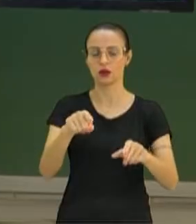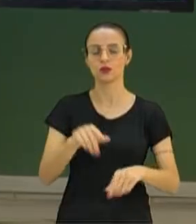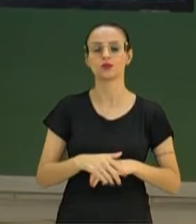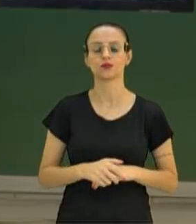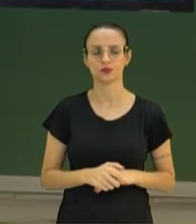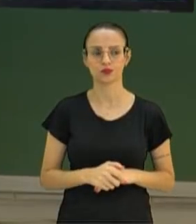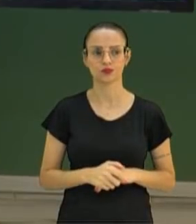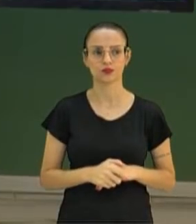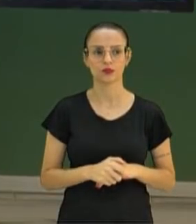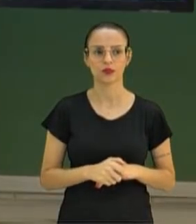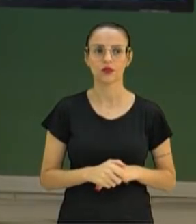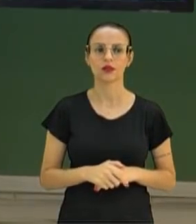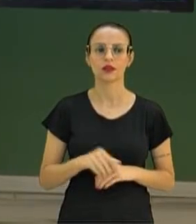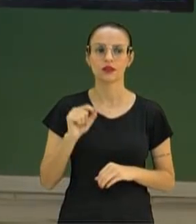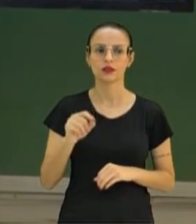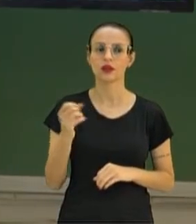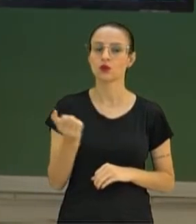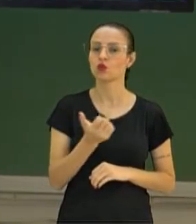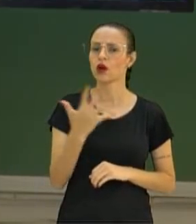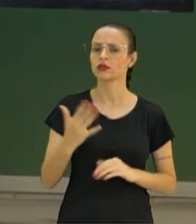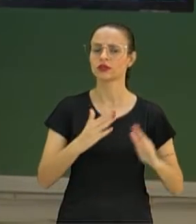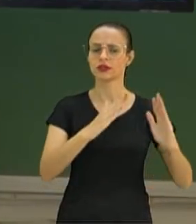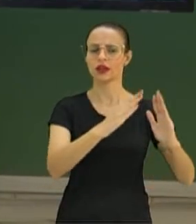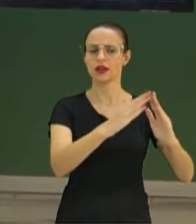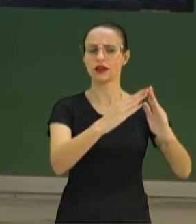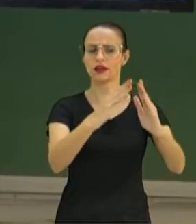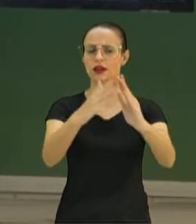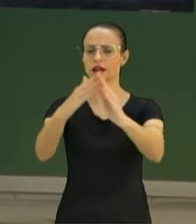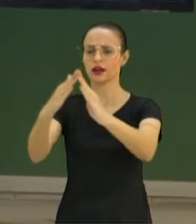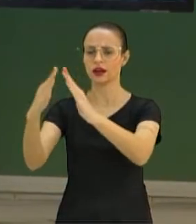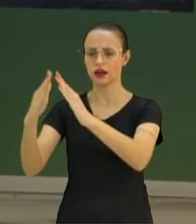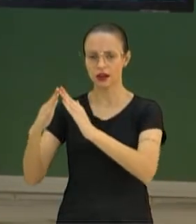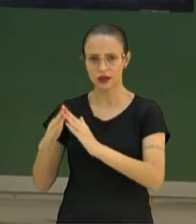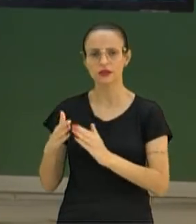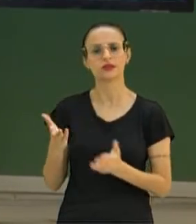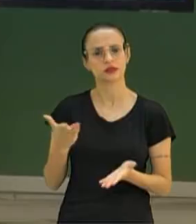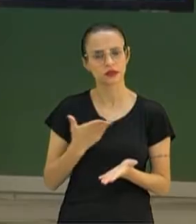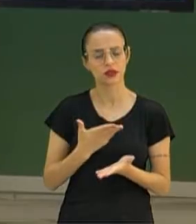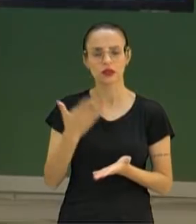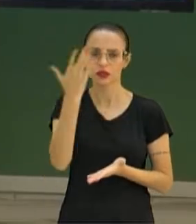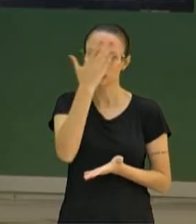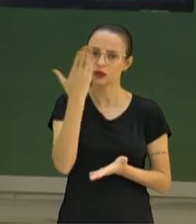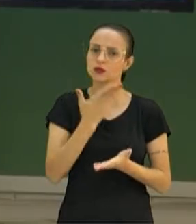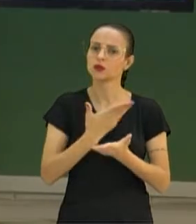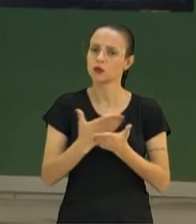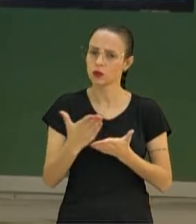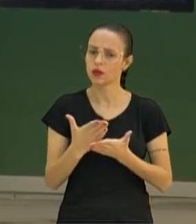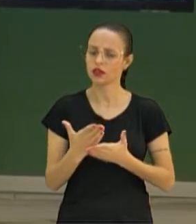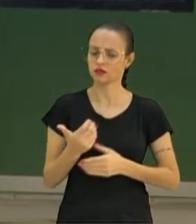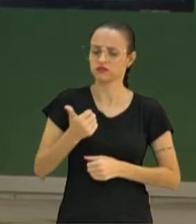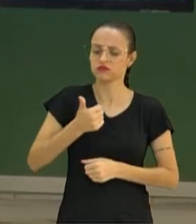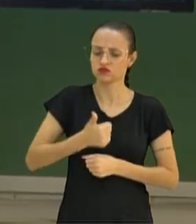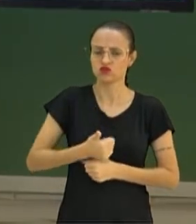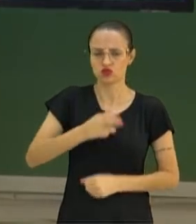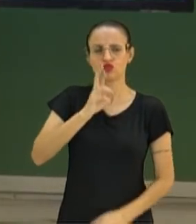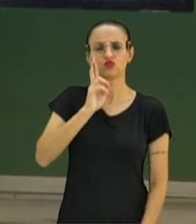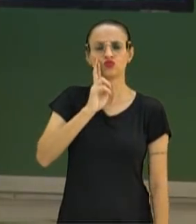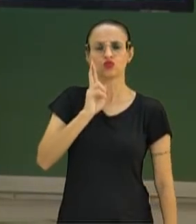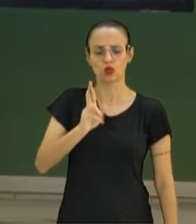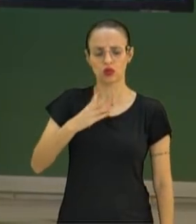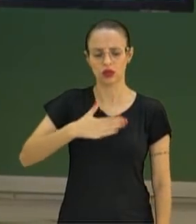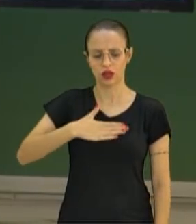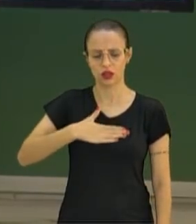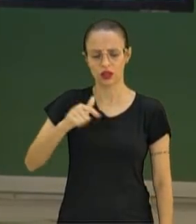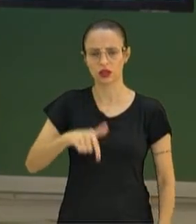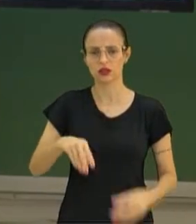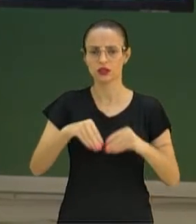movimento messiânico, e a quantidade de casas, né? Então, as pessoas passaram a ser donas do seu pedaço de terra, donas